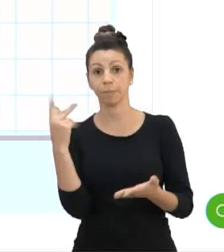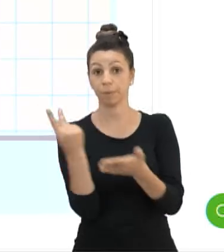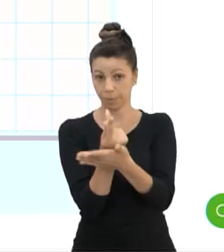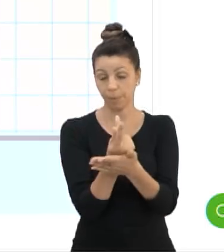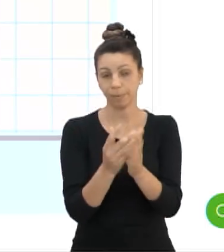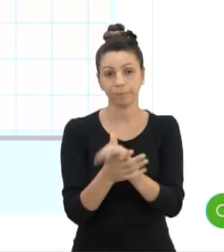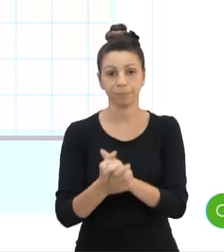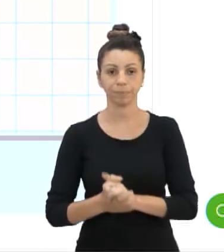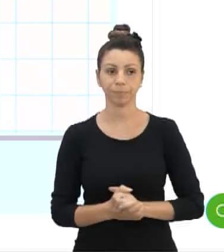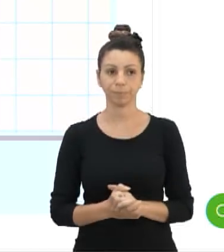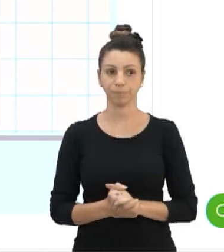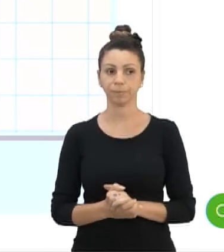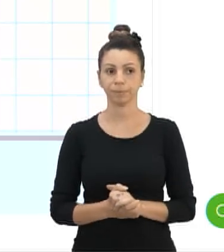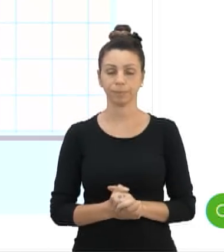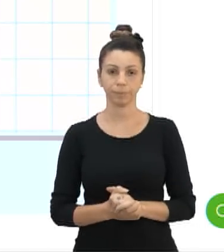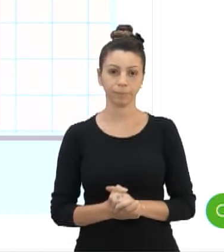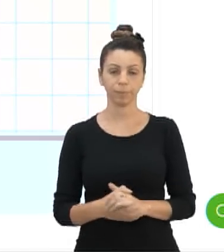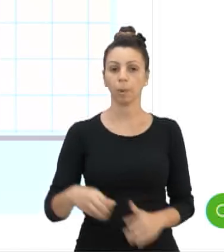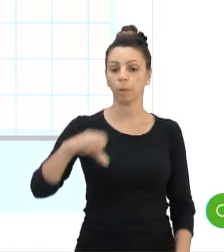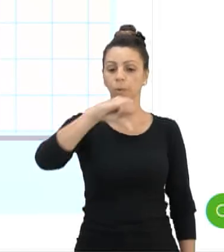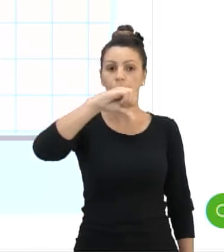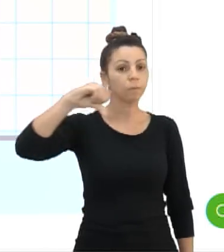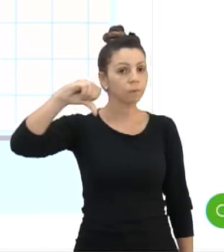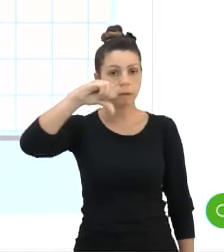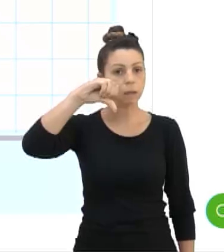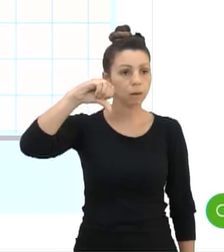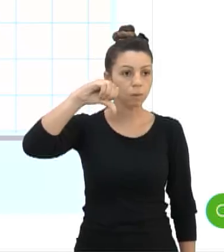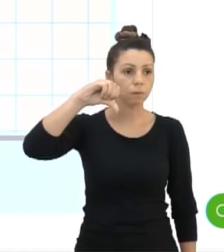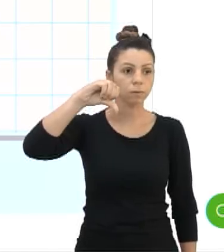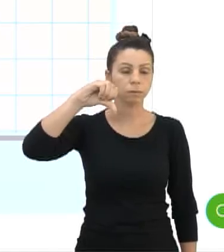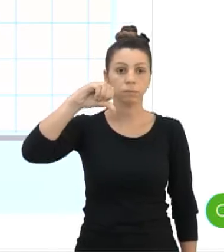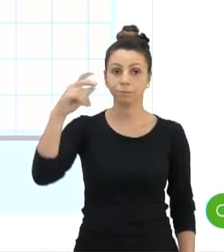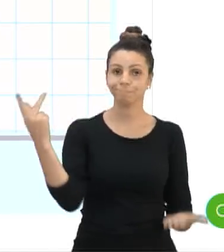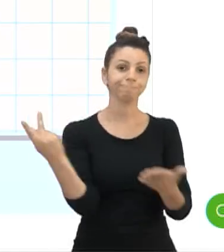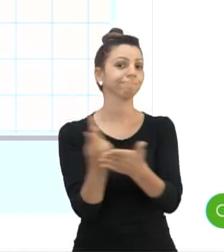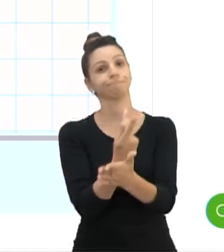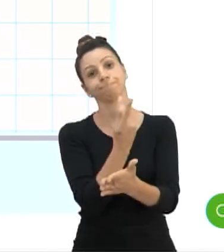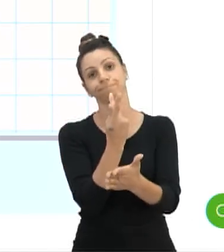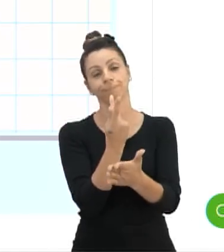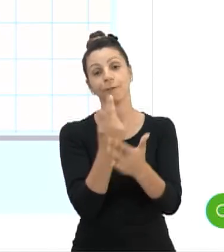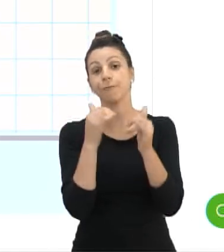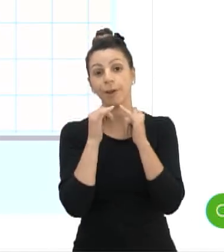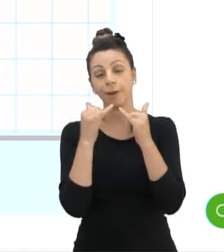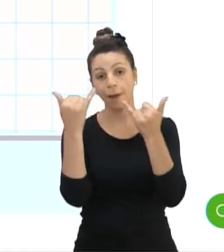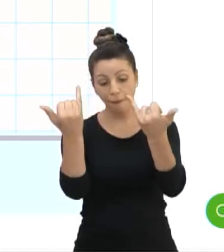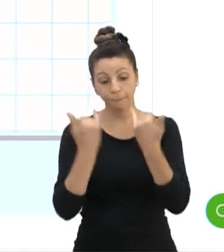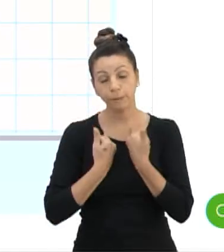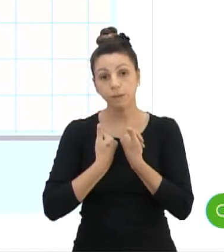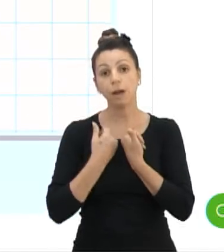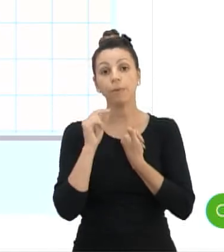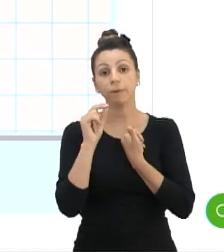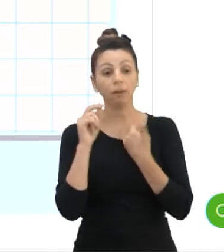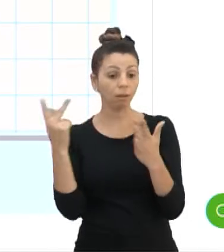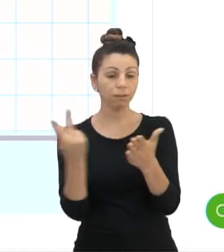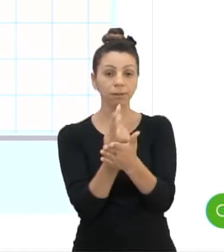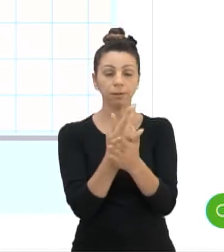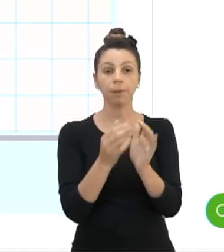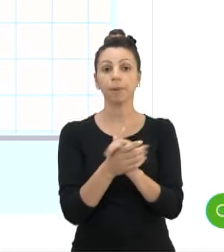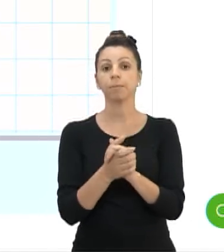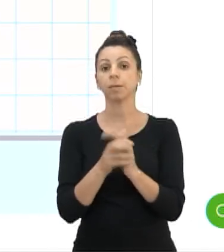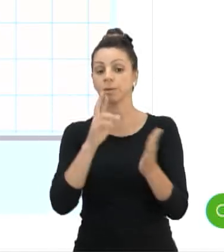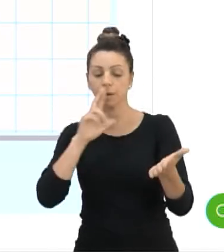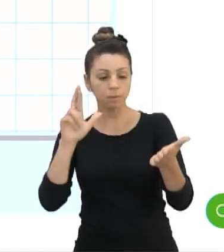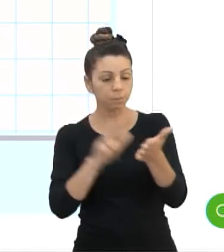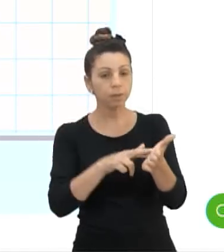por exemplo, eu vou colocar 99 quadradinhos. Ele vai dizer que está errado e vai me avisar. Então, vocês têm que colocar a resposta certa